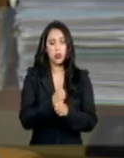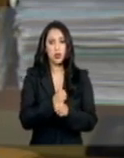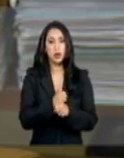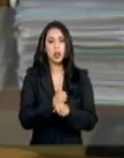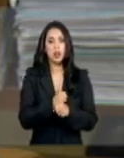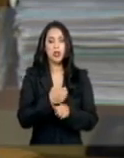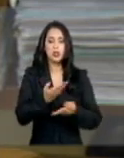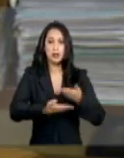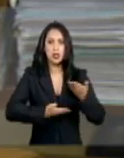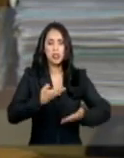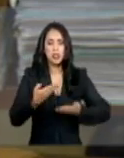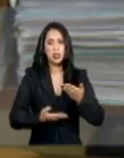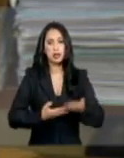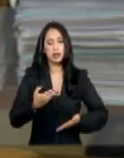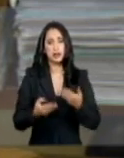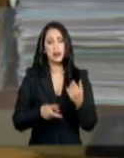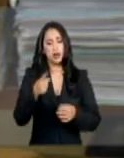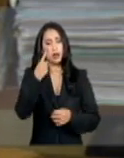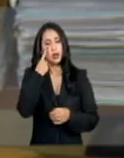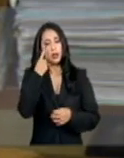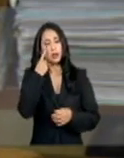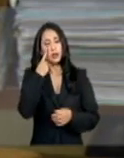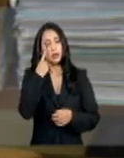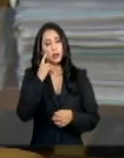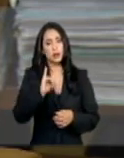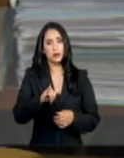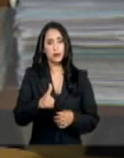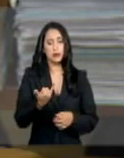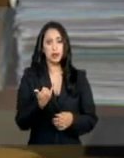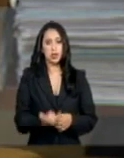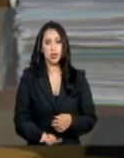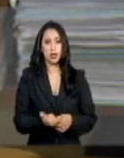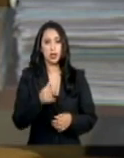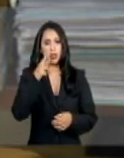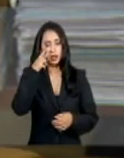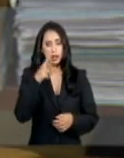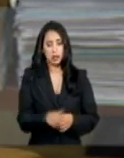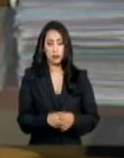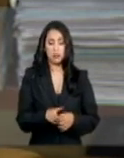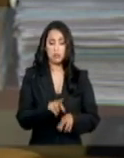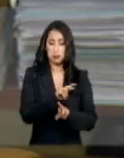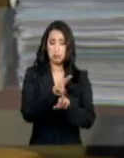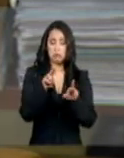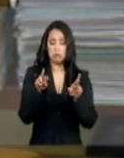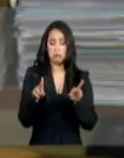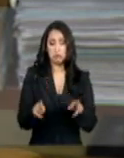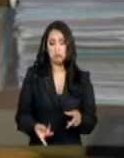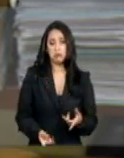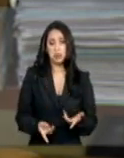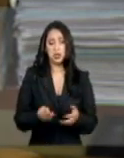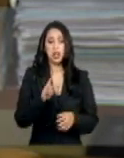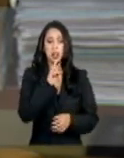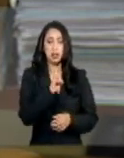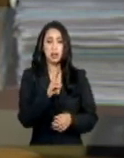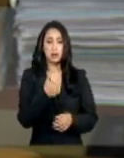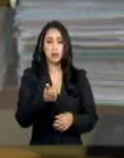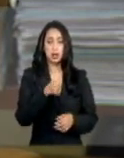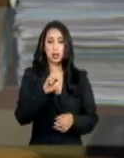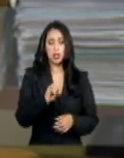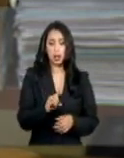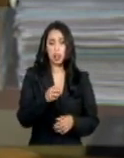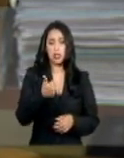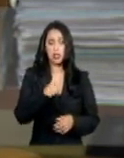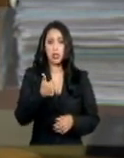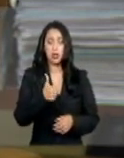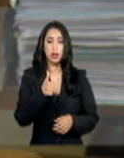intermediadas sendo de observar se for por tudo que as coisas estão disciplinas e os aspectos substanciais recomeço 10 e 11 do gat